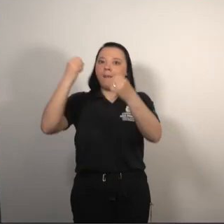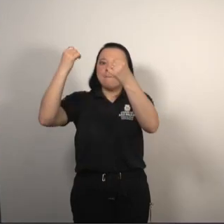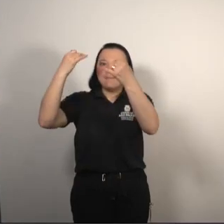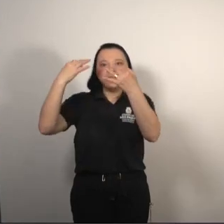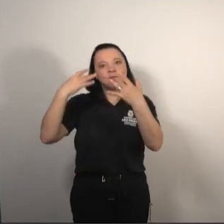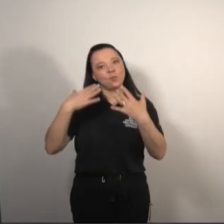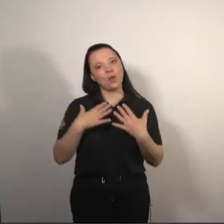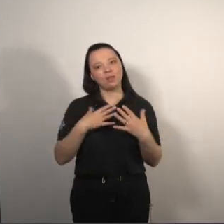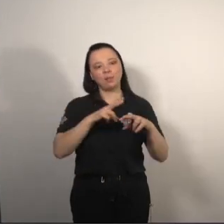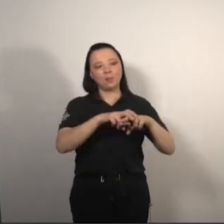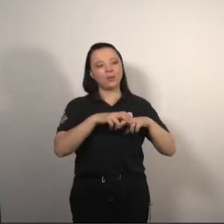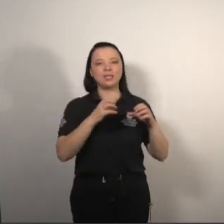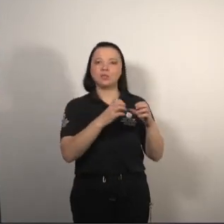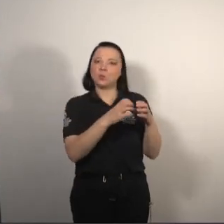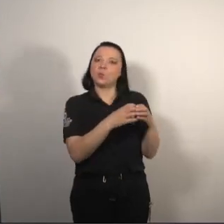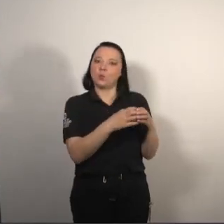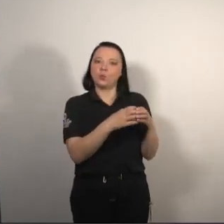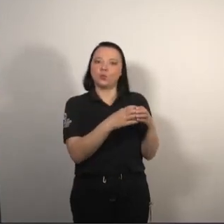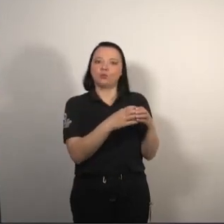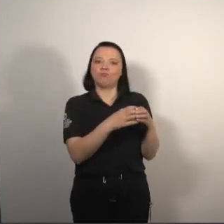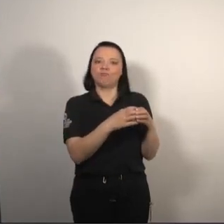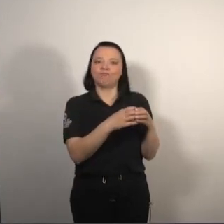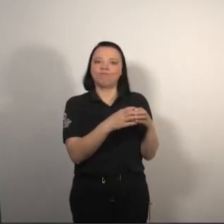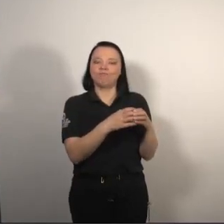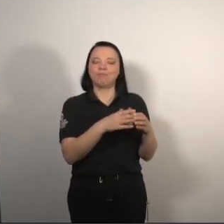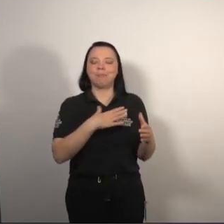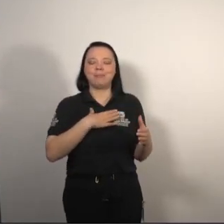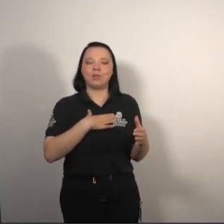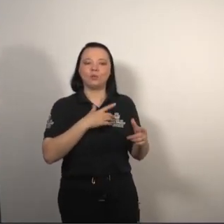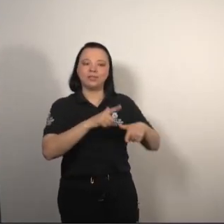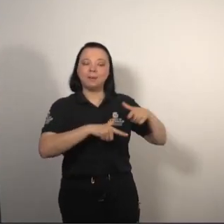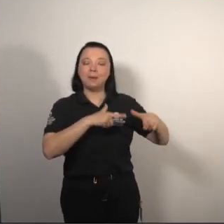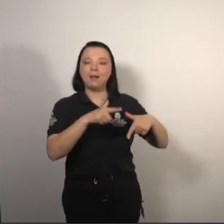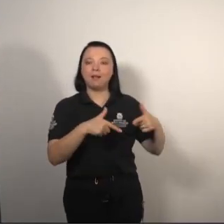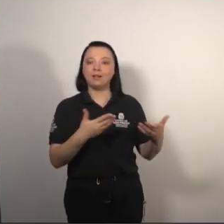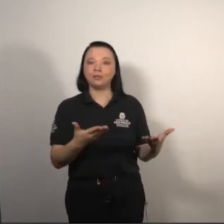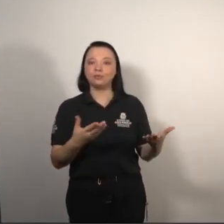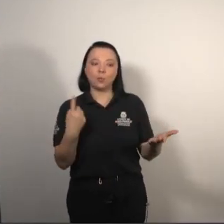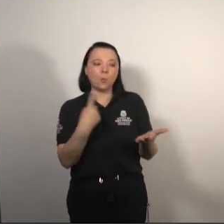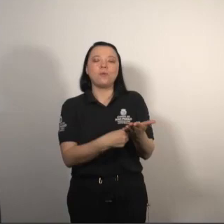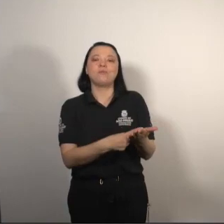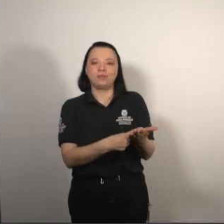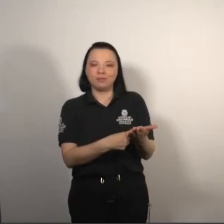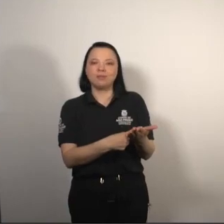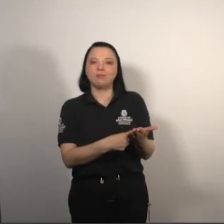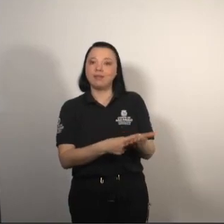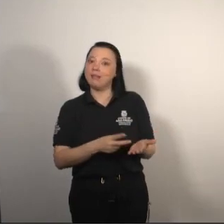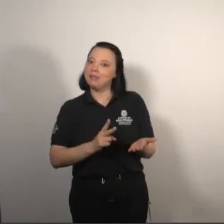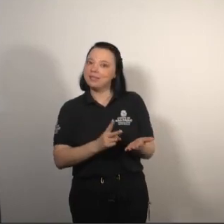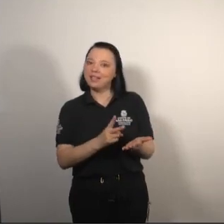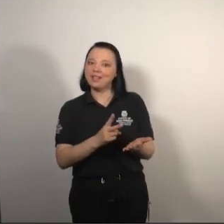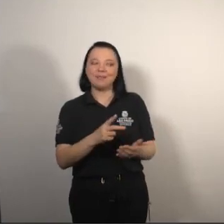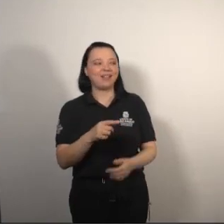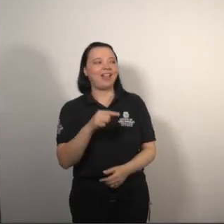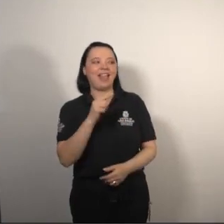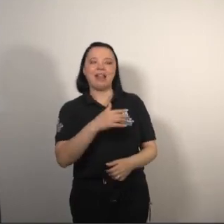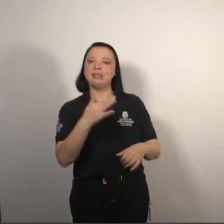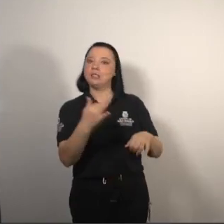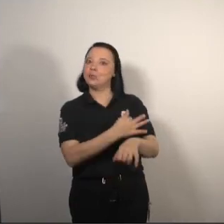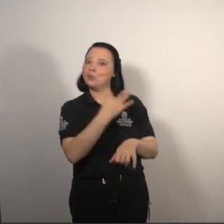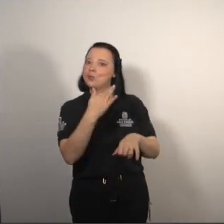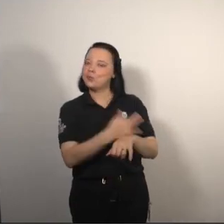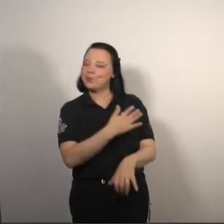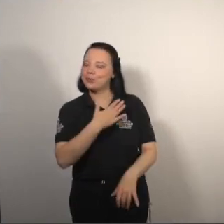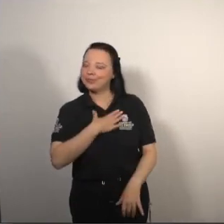de poder tocar as coisas, tanto da capacidade técnica como do amor pela cidade, o compromisso, deles me